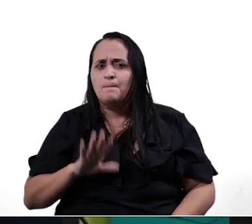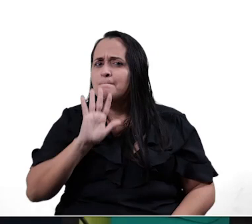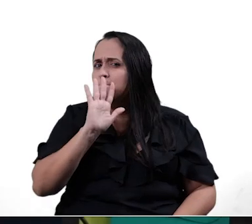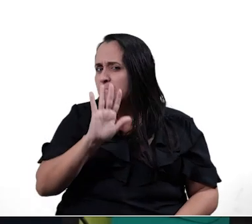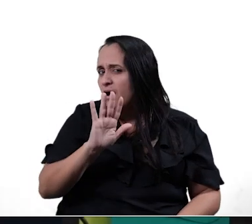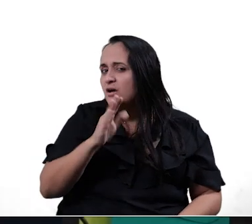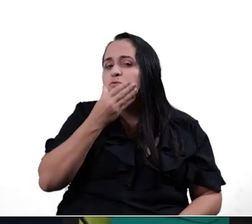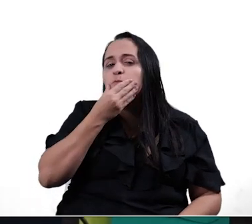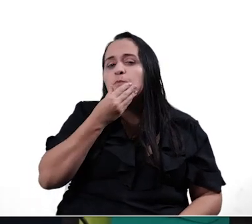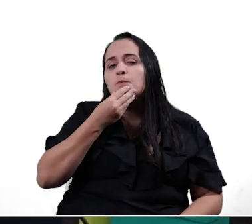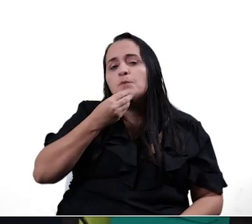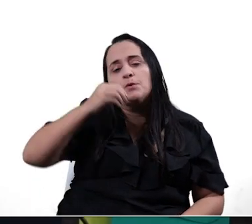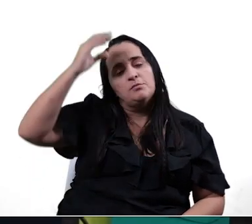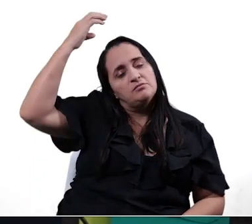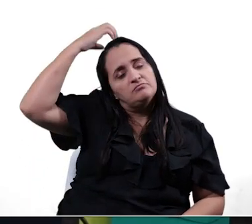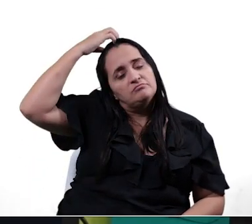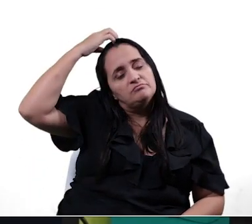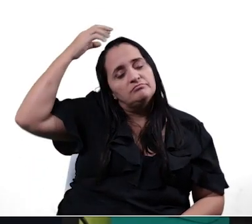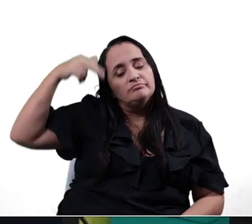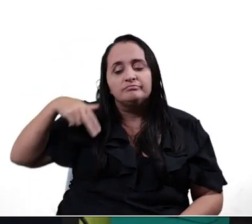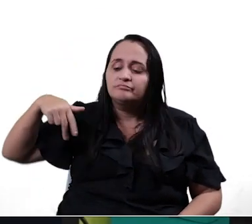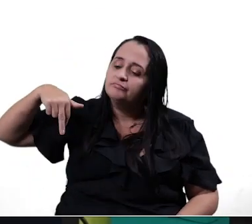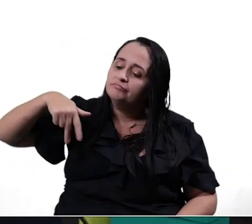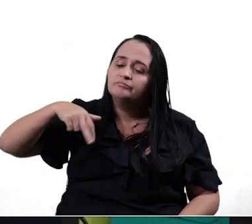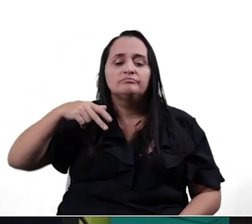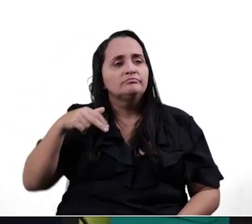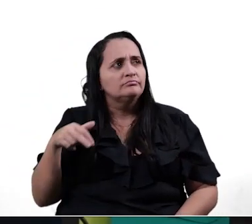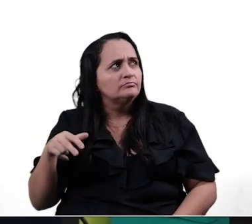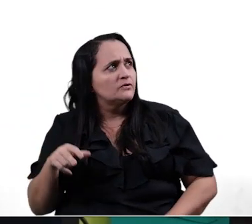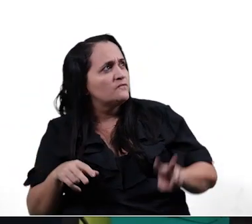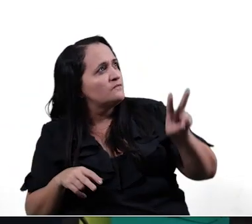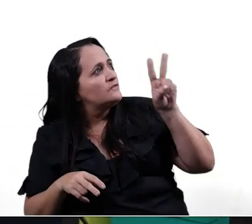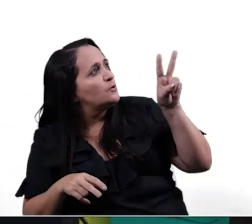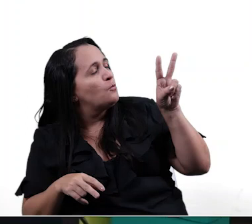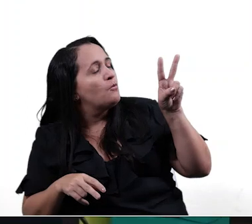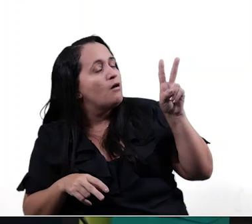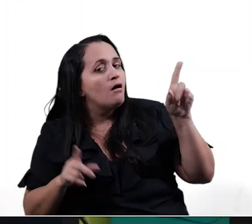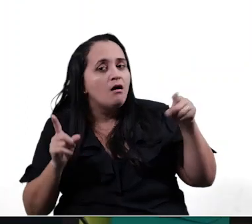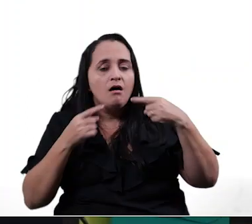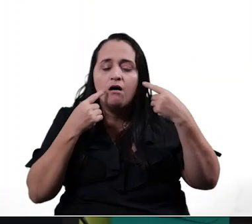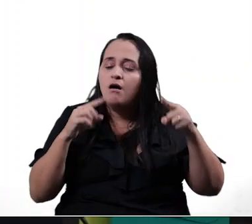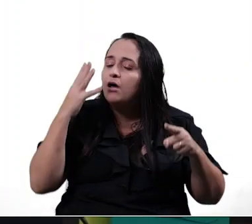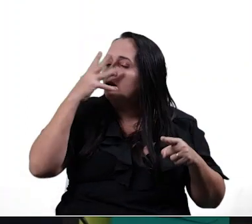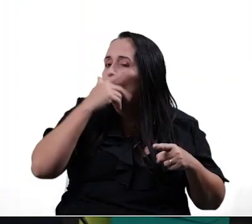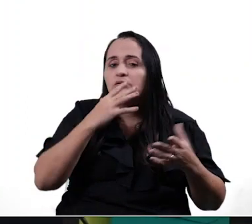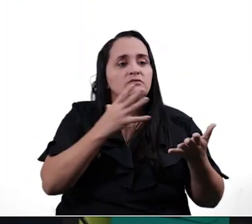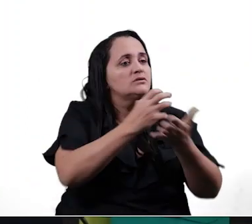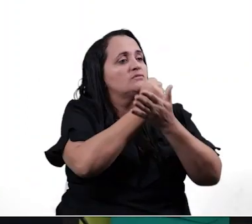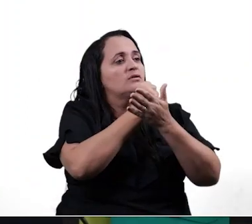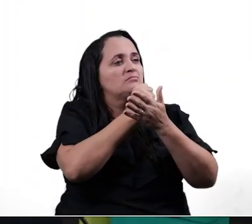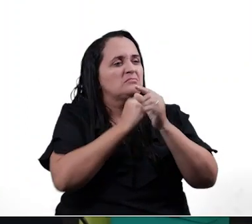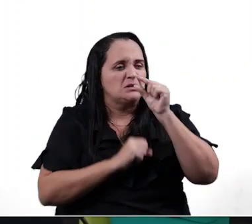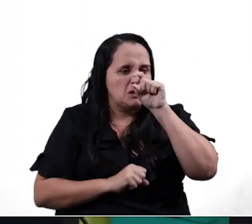príncipe. E esse príncipe ouviu ela cantando, queria resgatá-la, mas a bruxa não deixou.